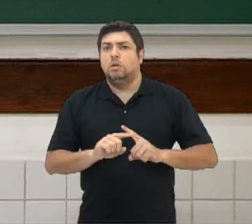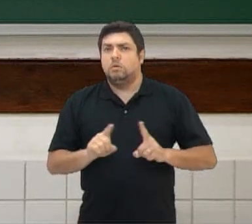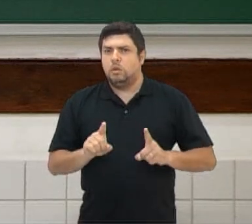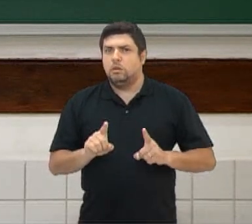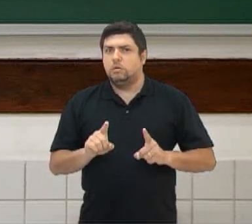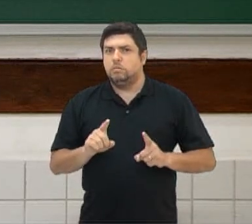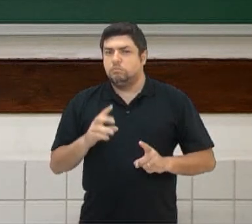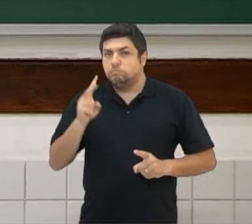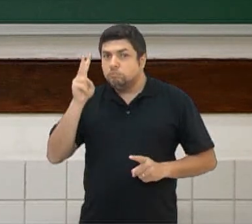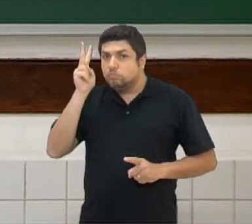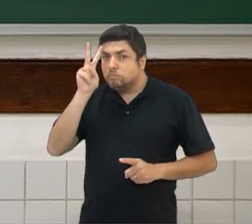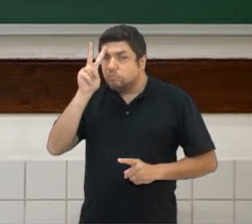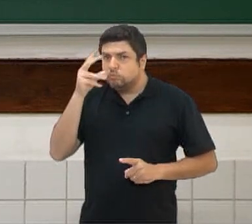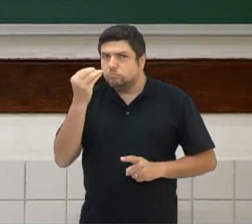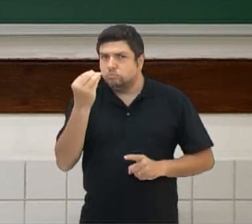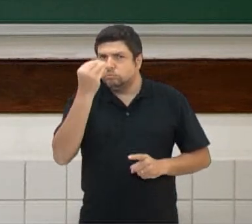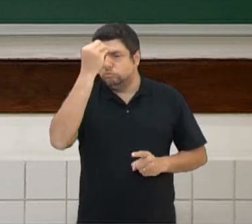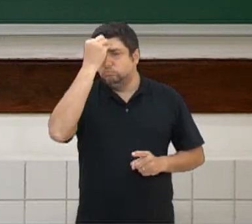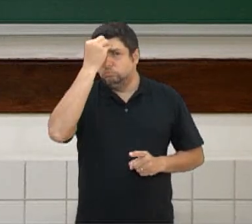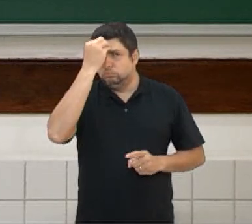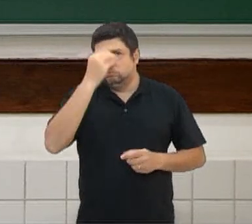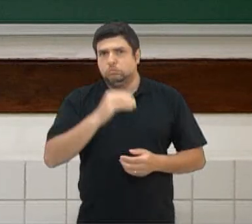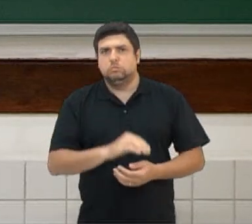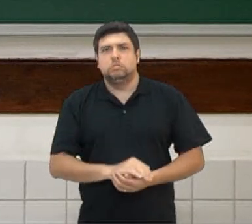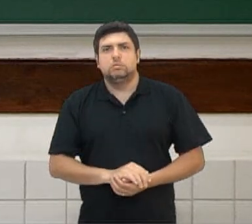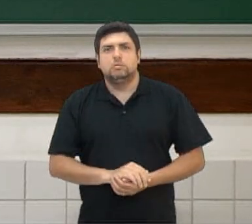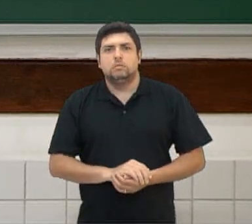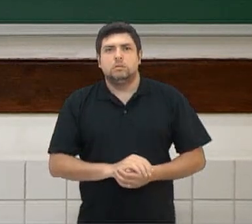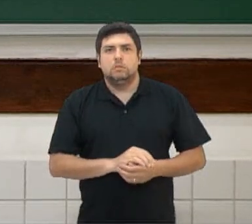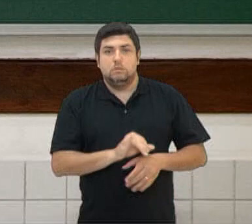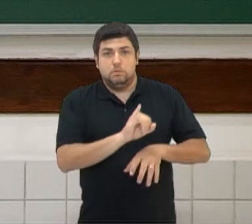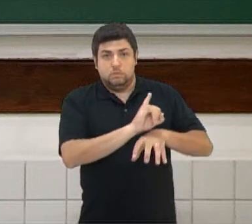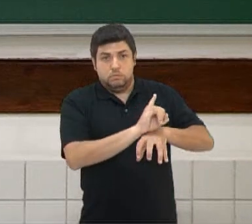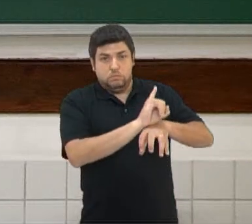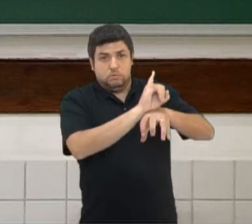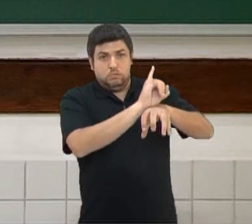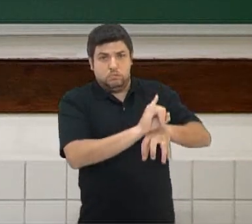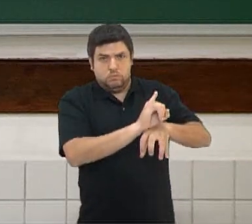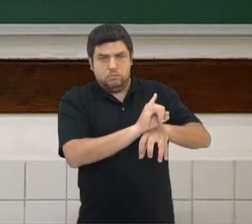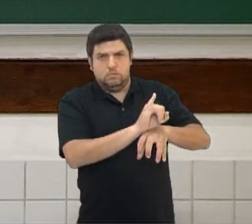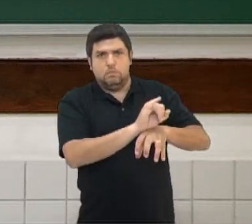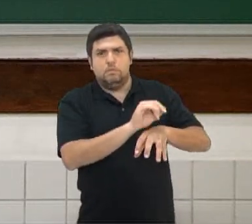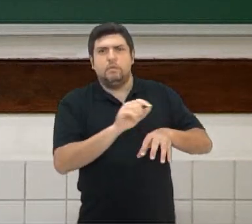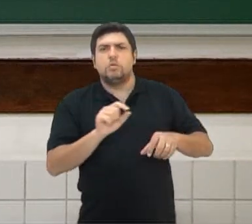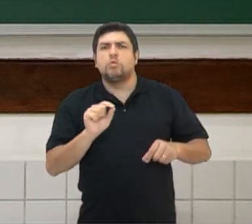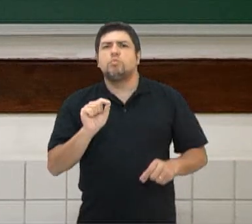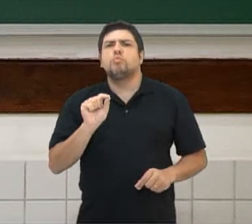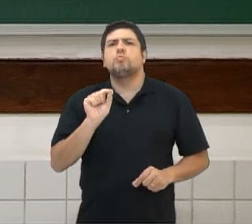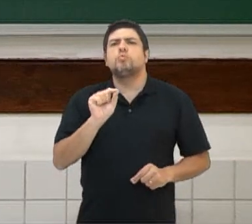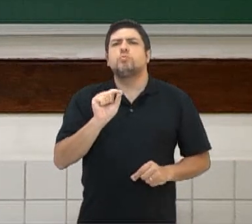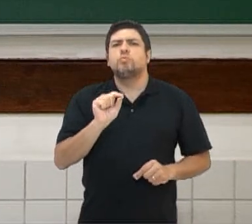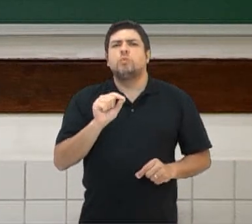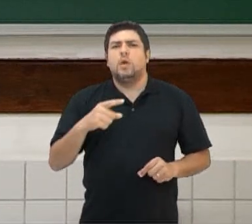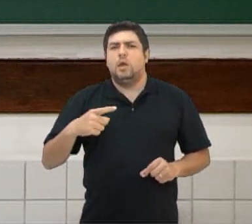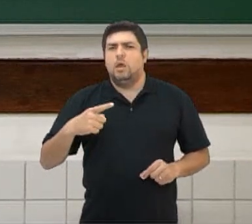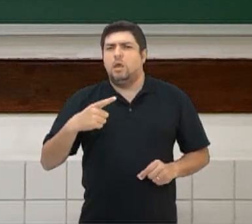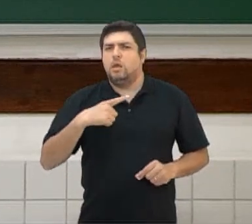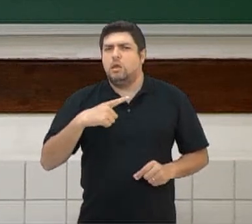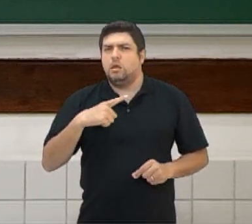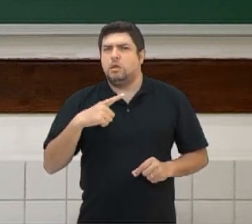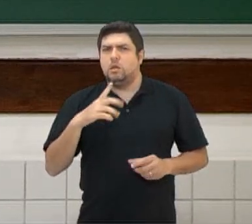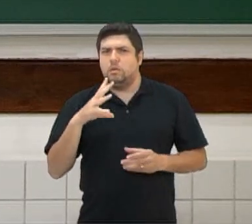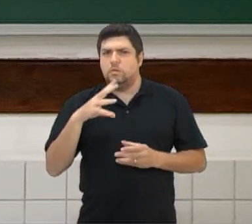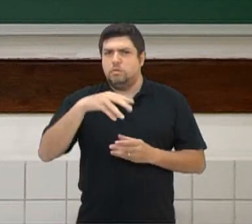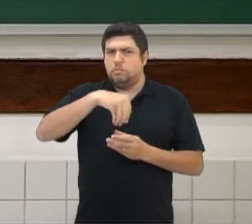reenfatizando, importantíssimo, reenfatizando, as instituições, elas têm essas questões,